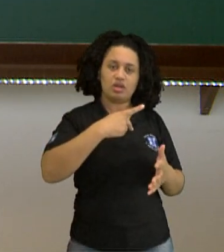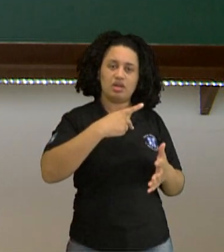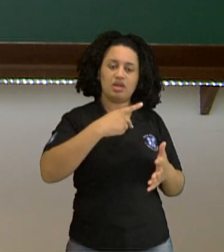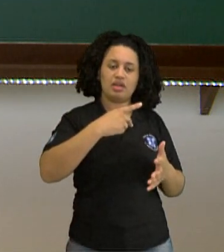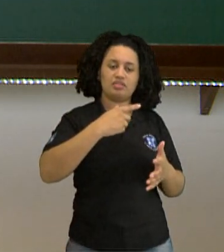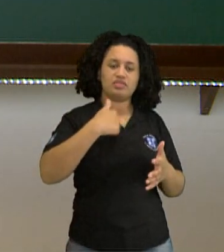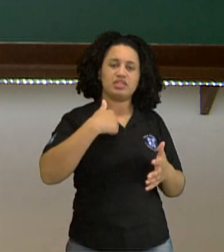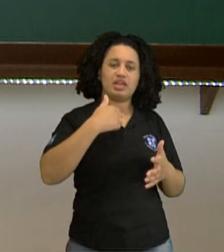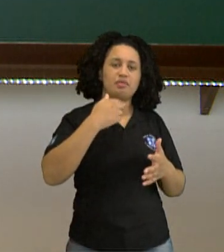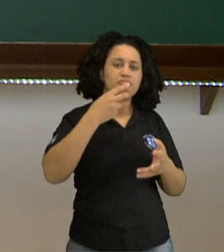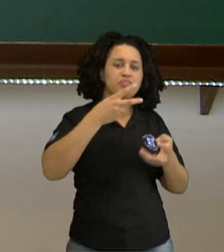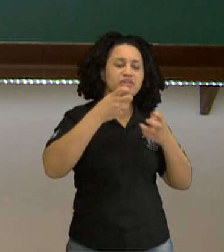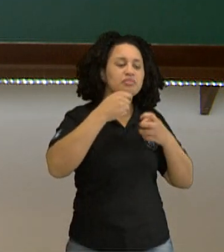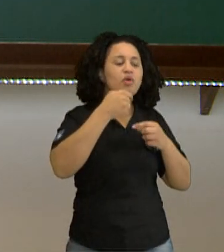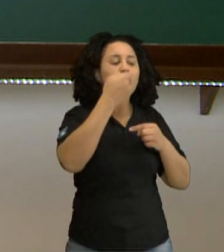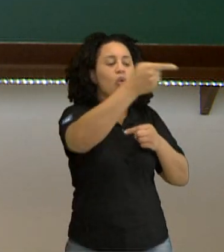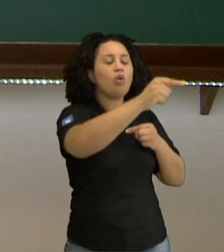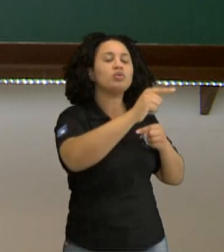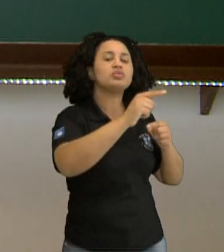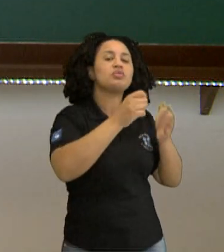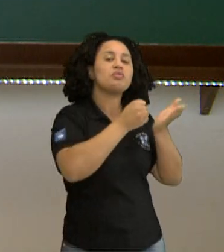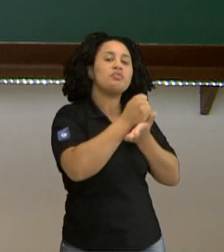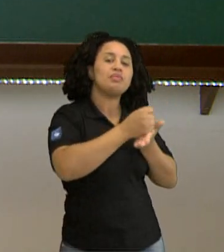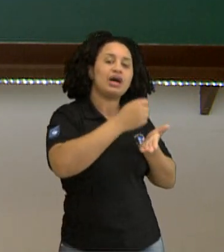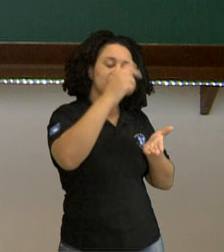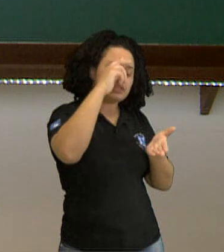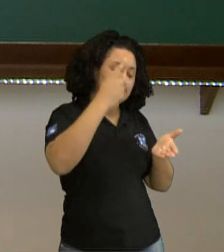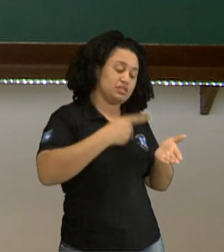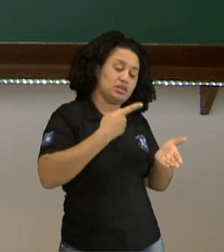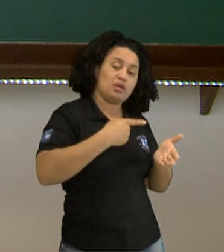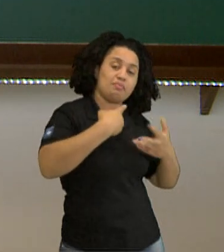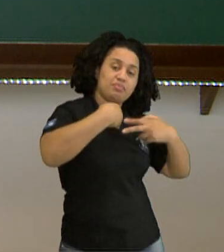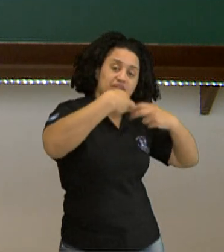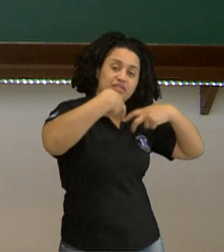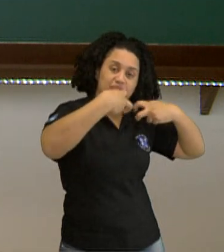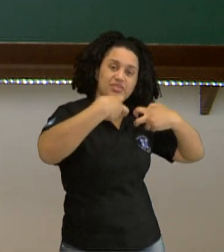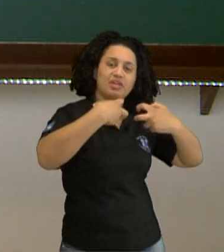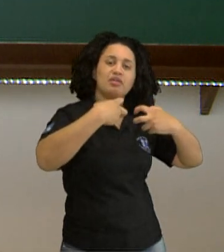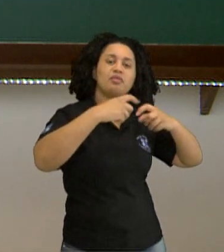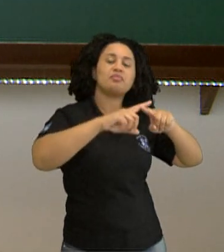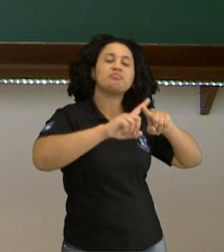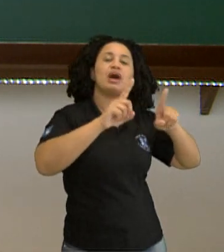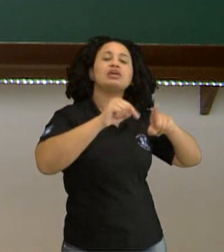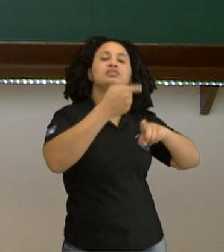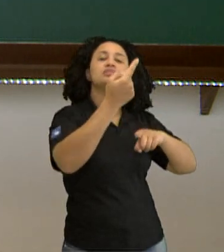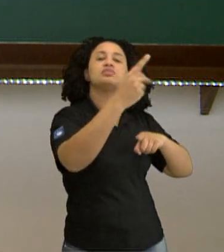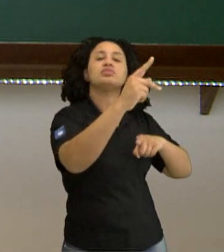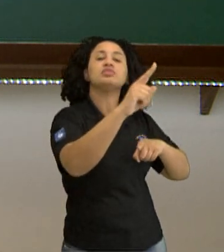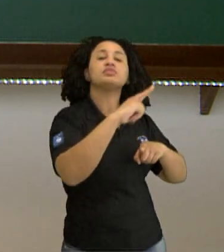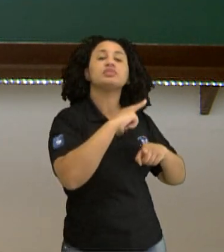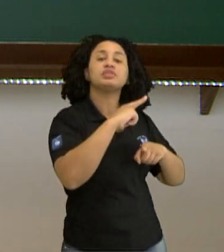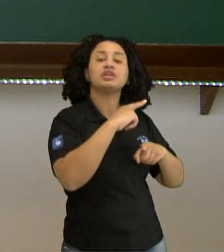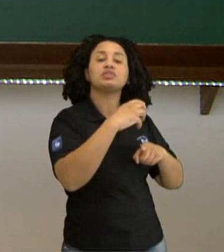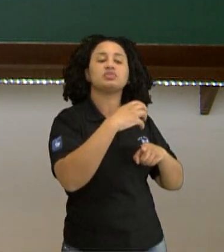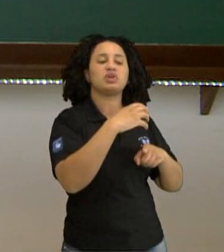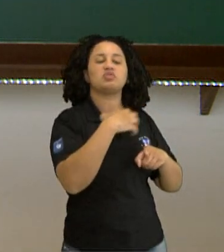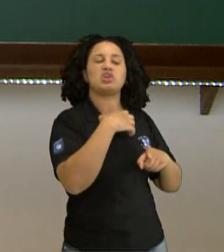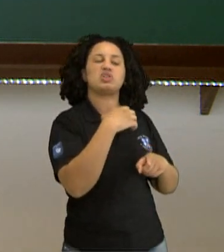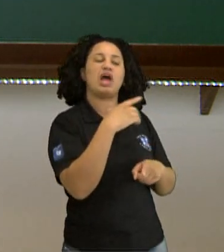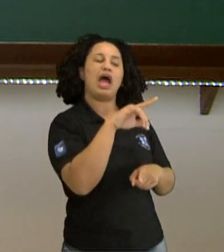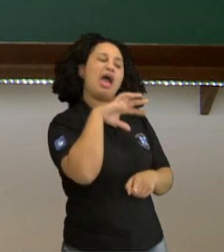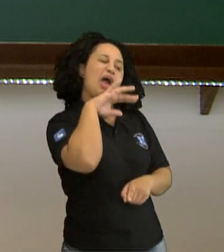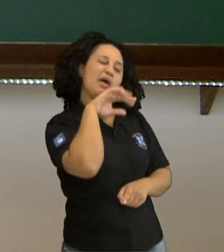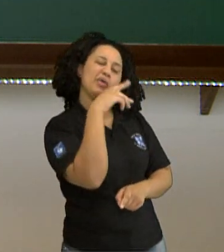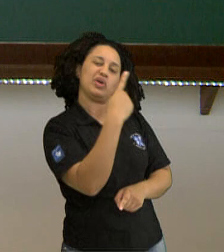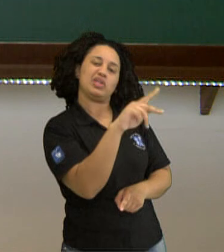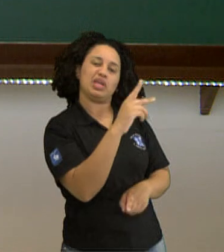outro, né, a partir de um modelo próprio, mas esse outro tendo um modelo negativo. Em